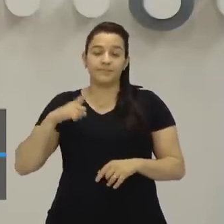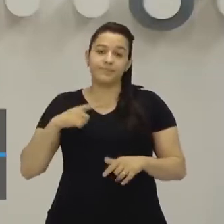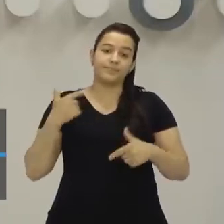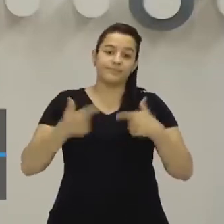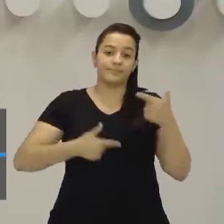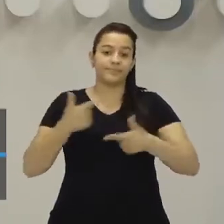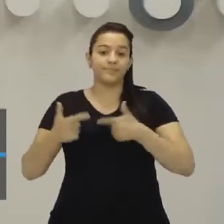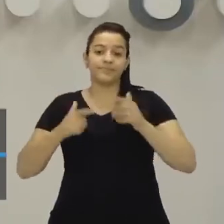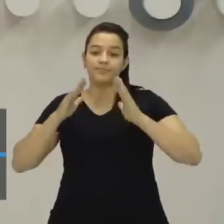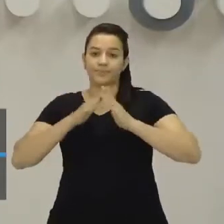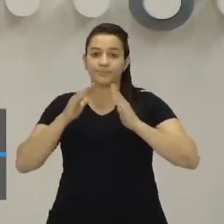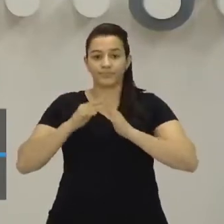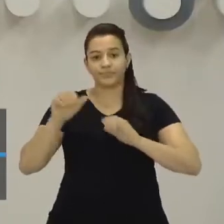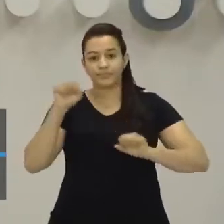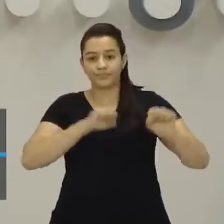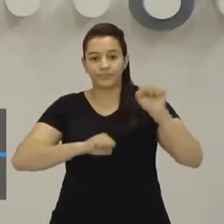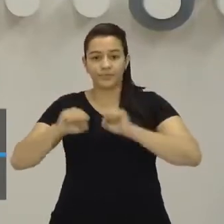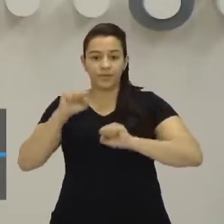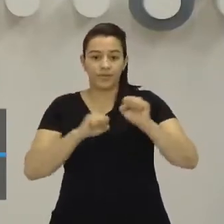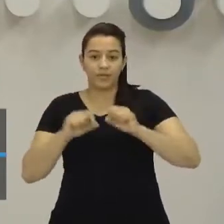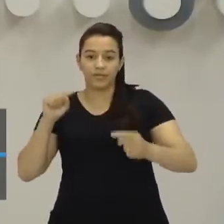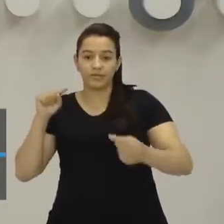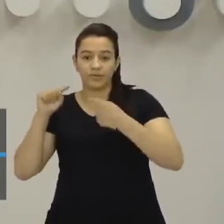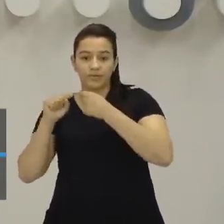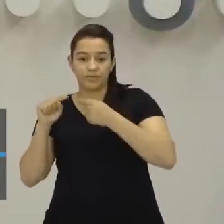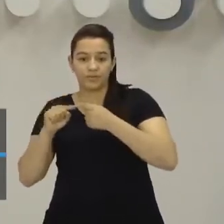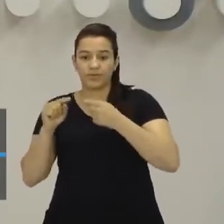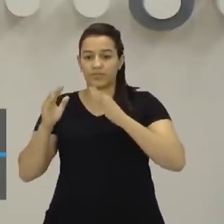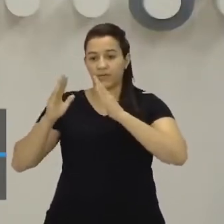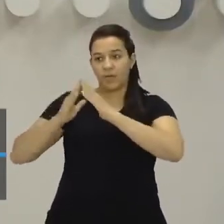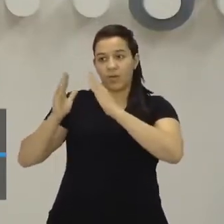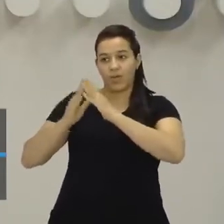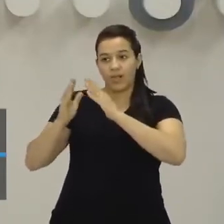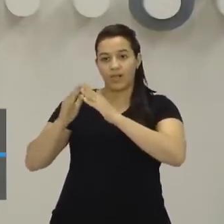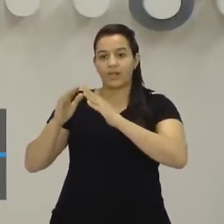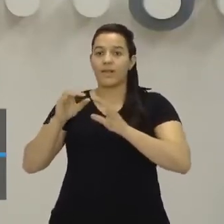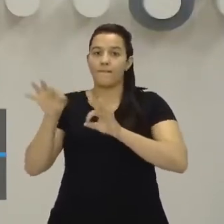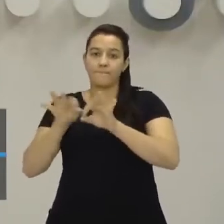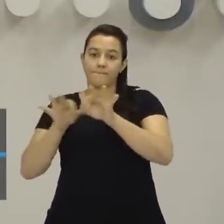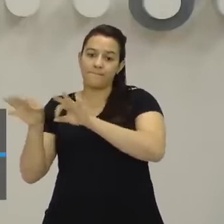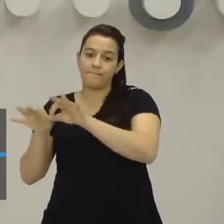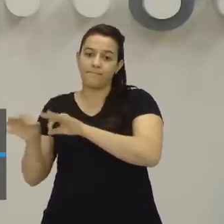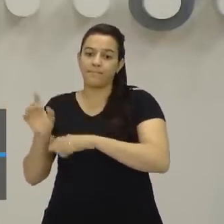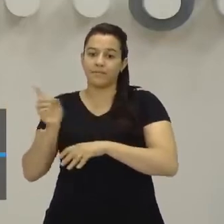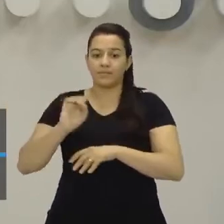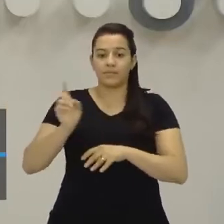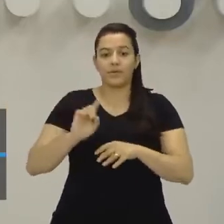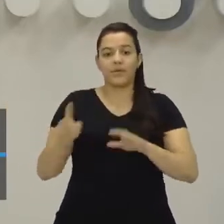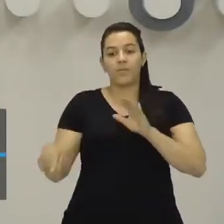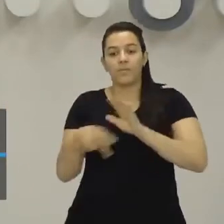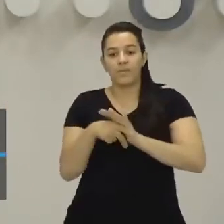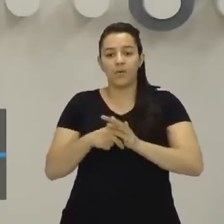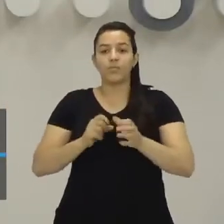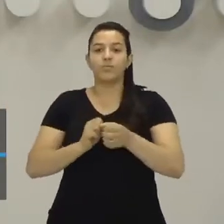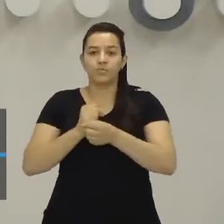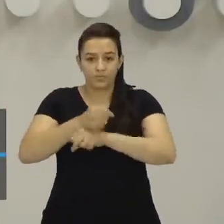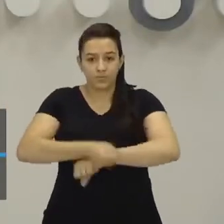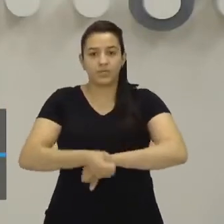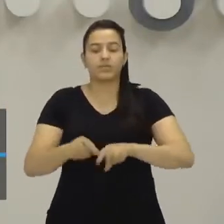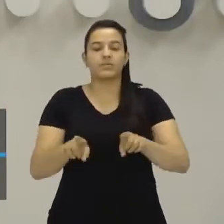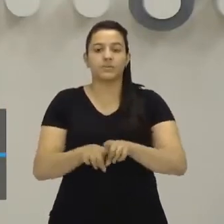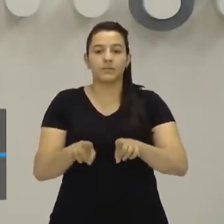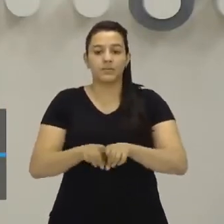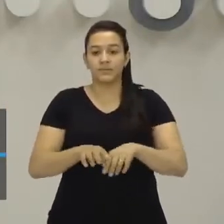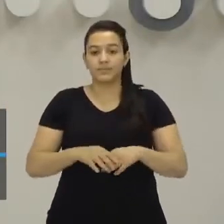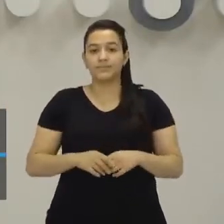domésticos. Trabalhos domésticos aí não é relacionado àquele trabalho de casa, tá, gente? Não é tarefa de casa, e sim trabalho com exploração, ok? Então,